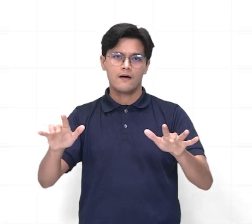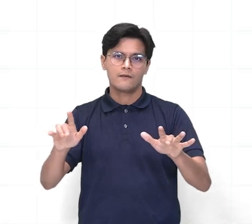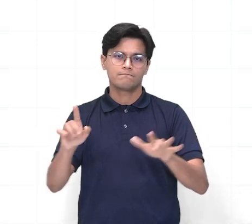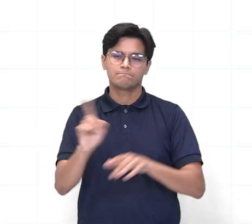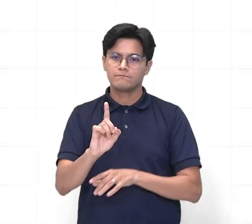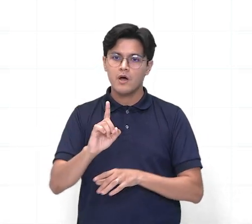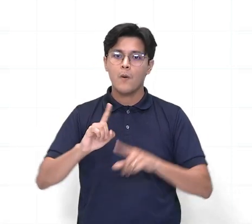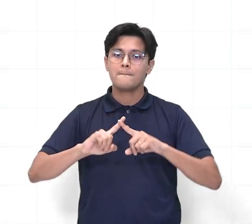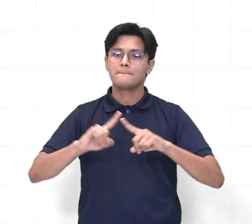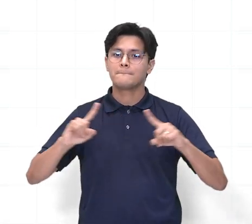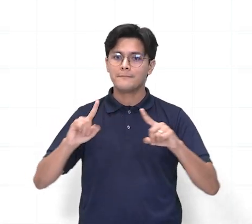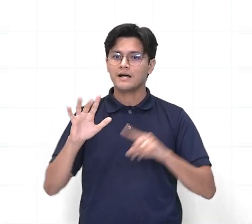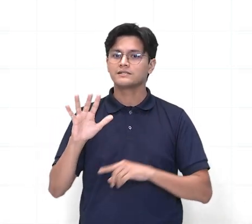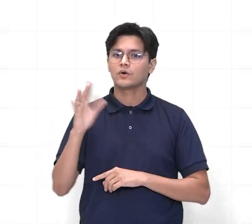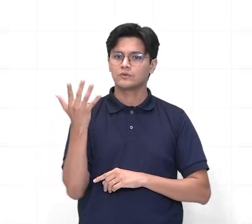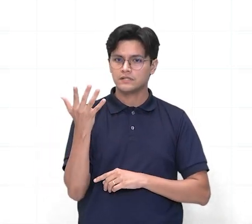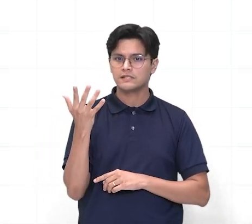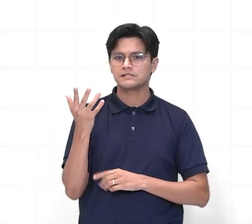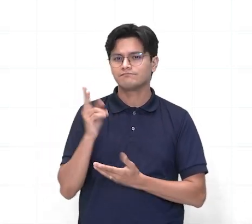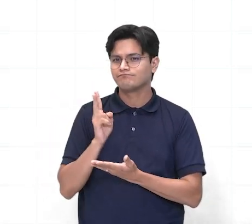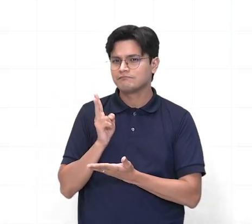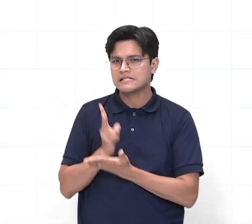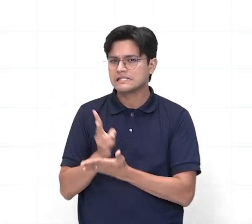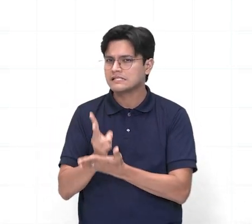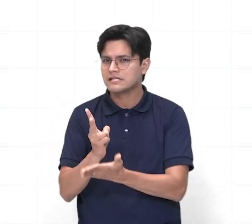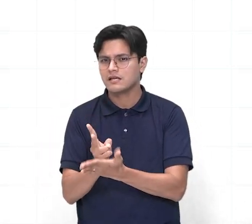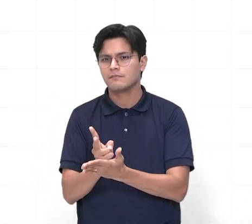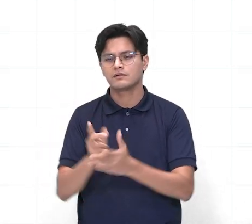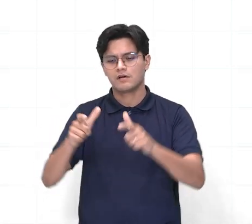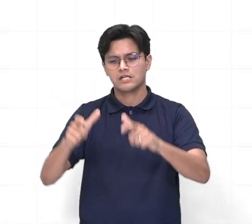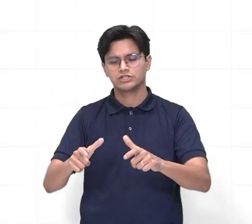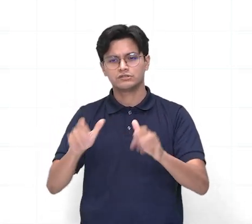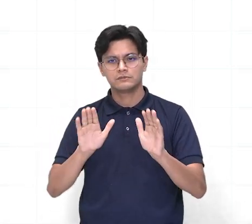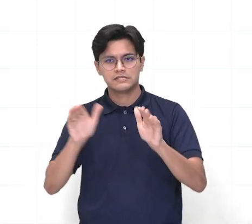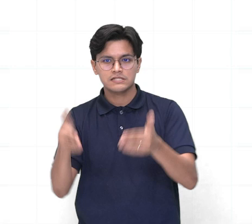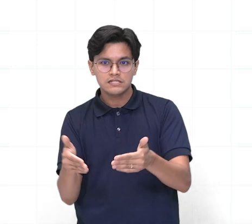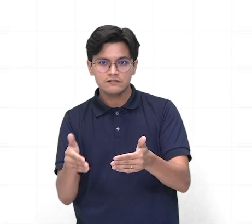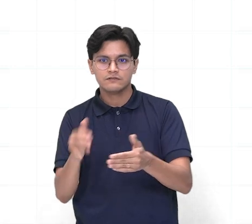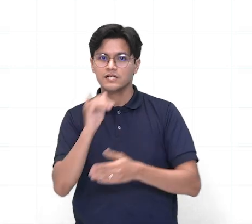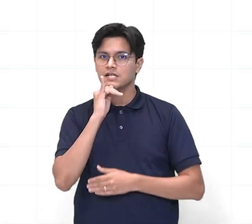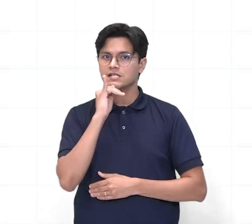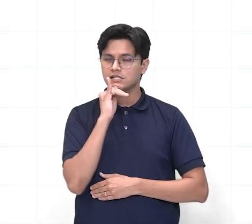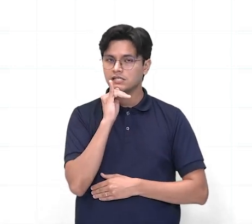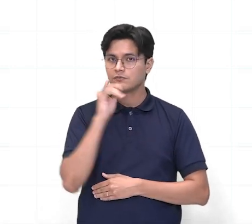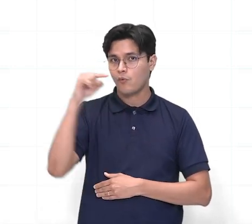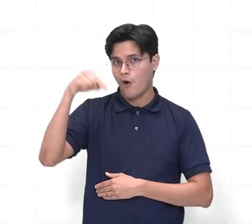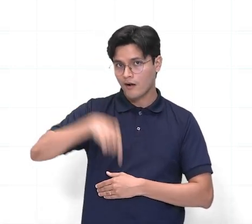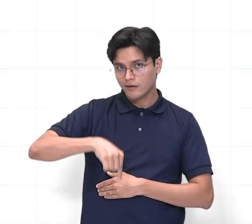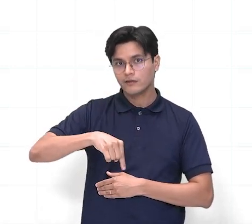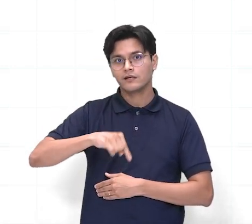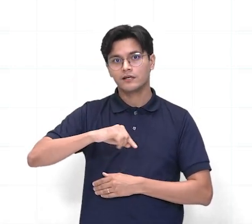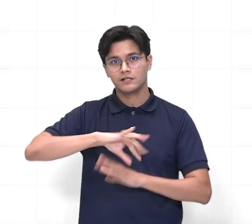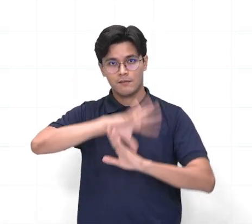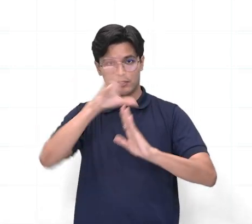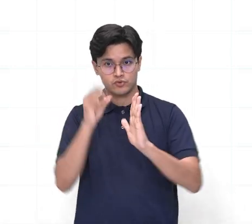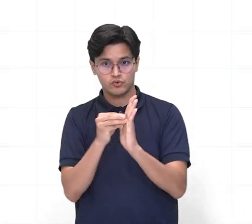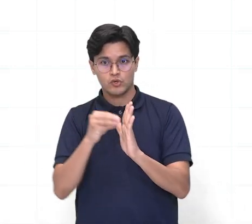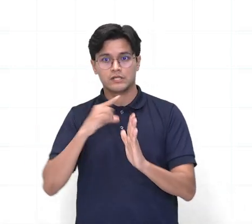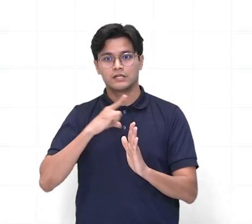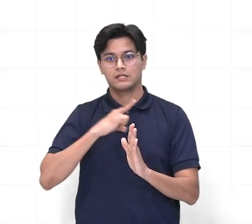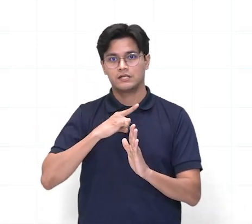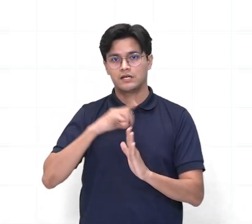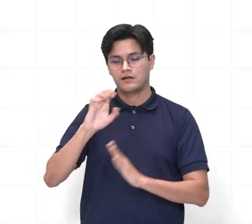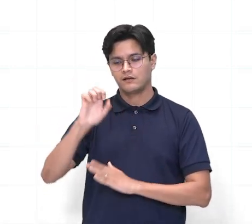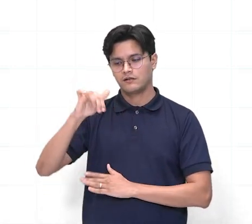com certa frequência, que é o caso aqui na nossa região, nós temos a endemia da malária, da dengue. Então,